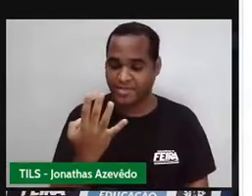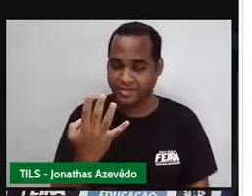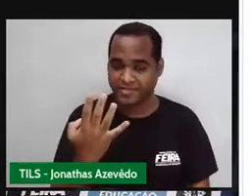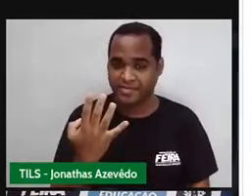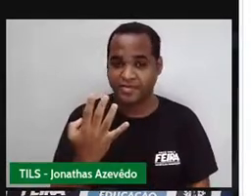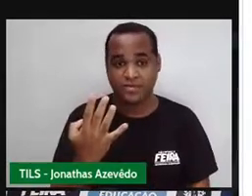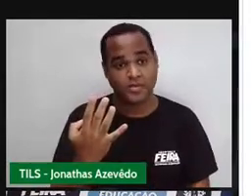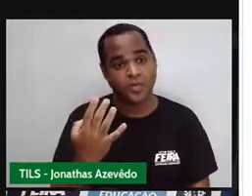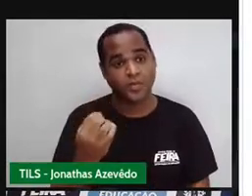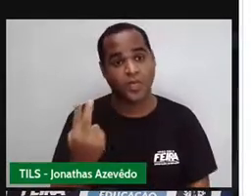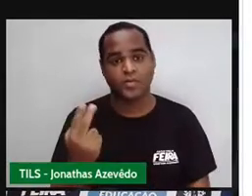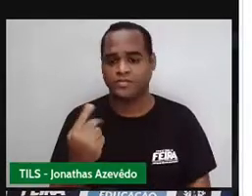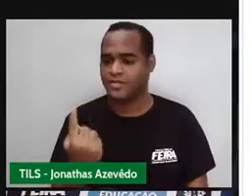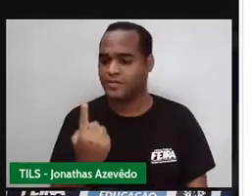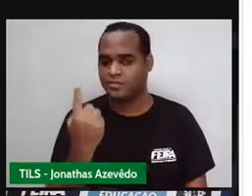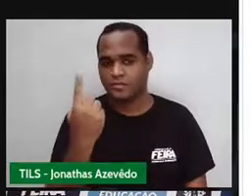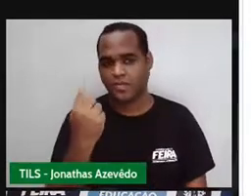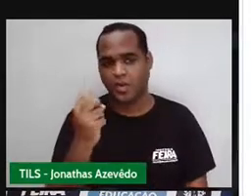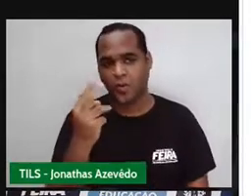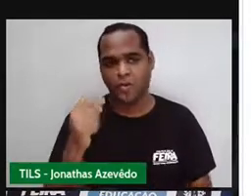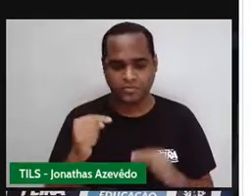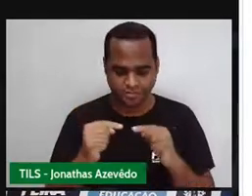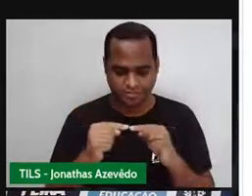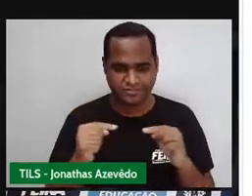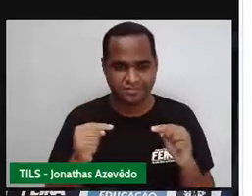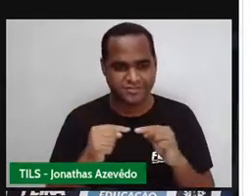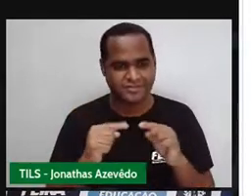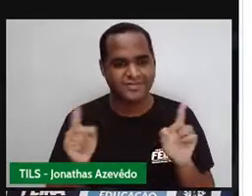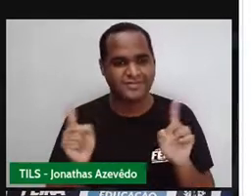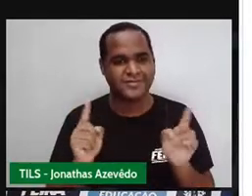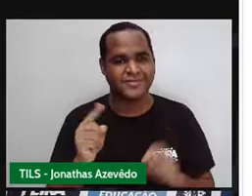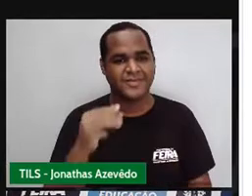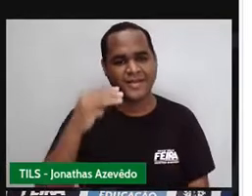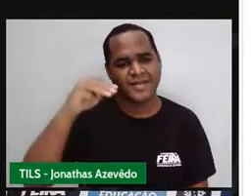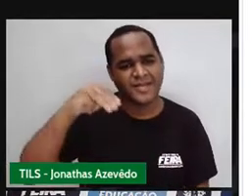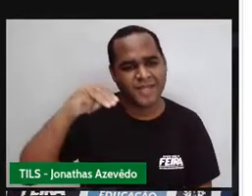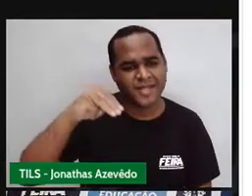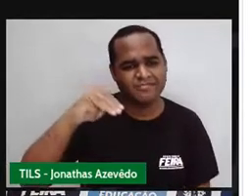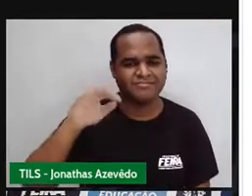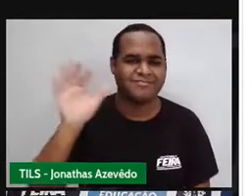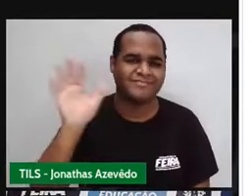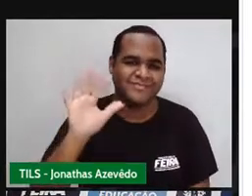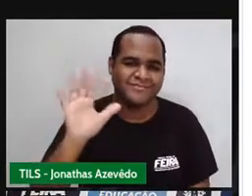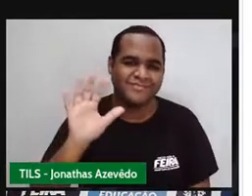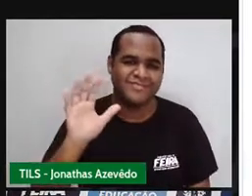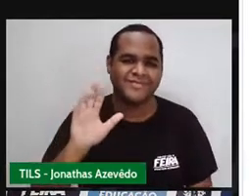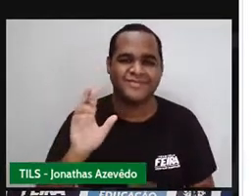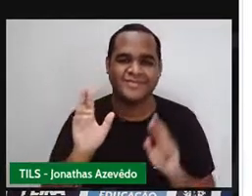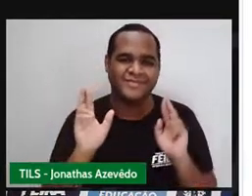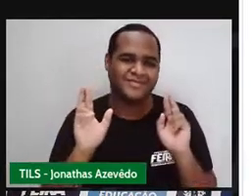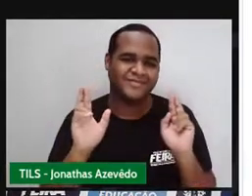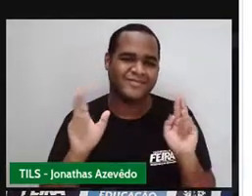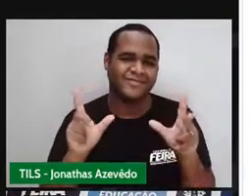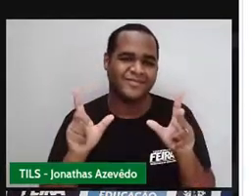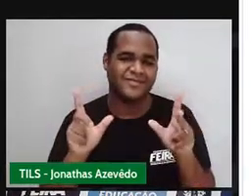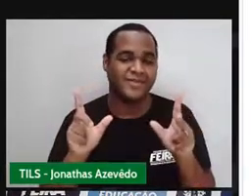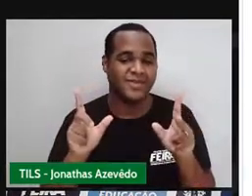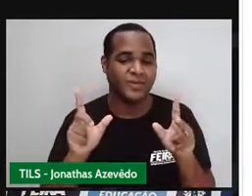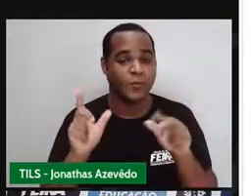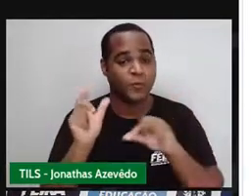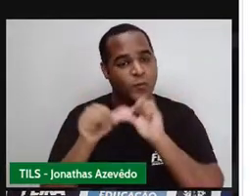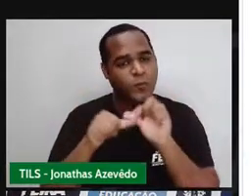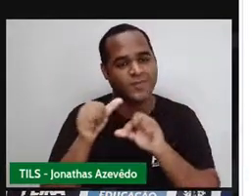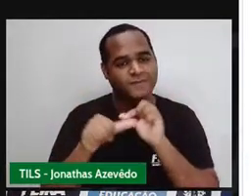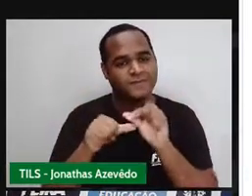altura ou largura não é 13 eu quase achei que era três em mas não é 3